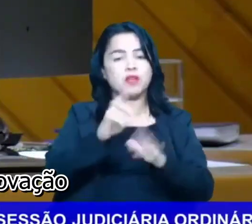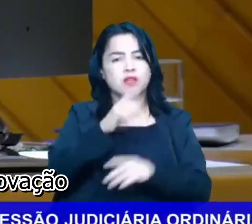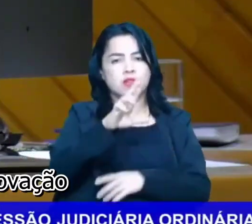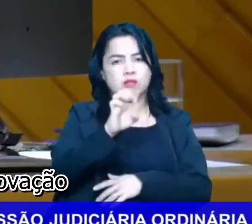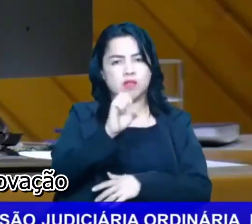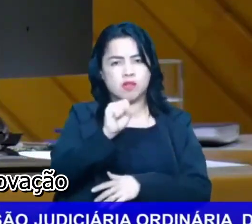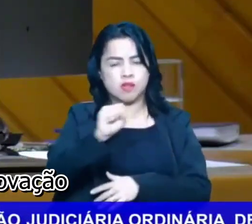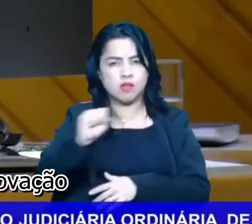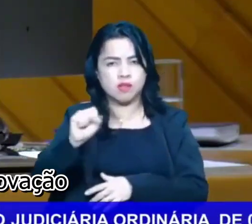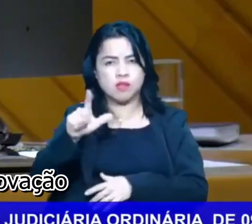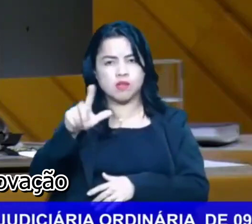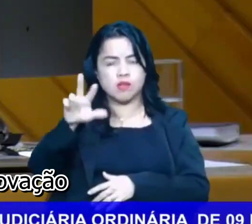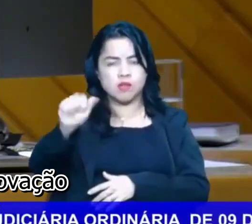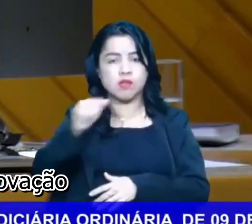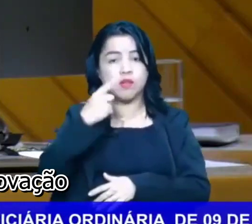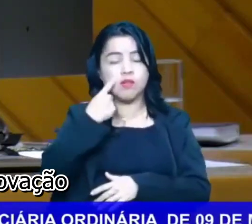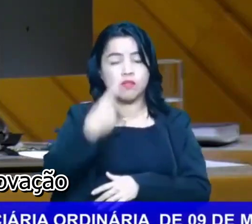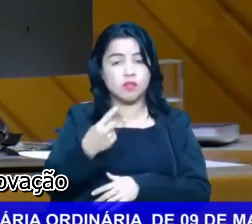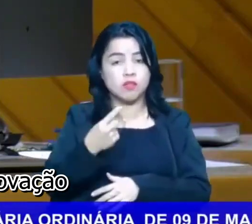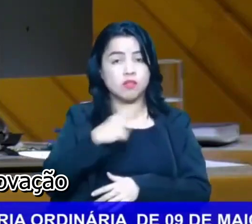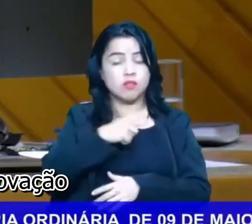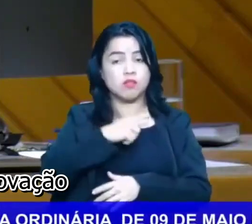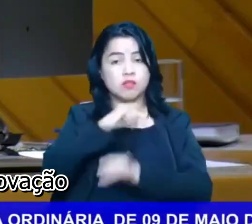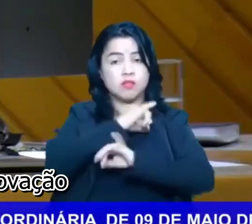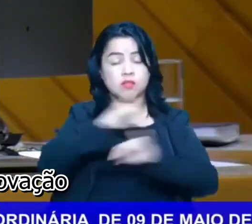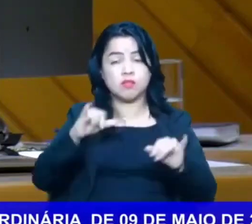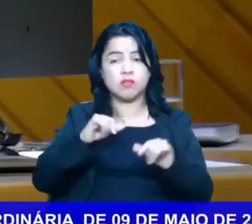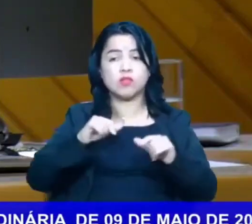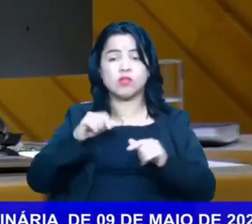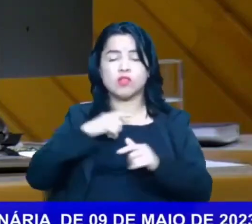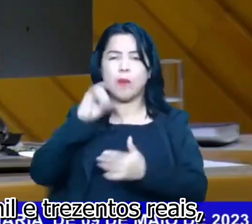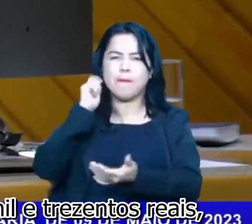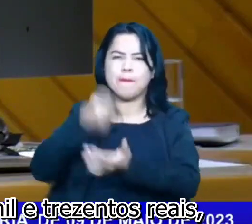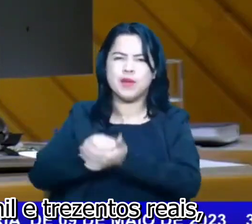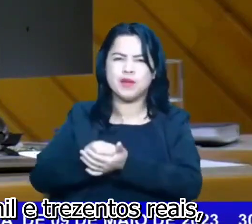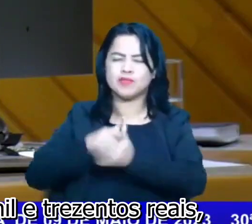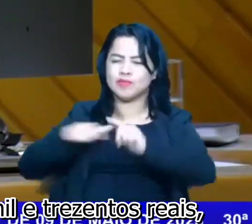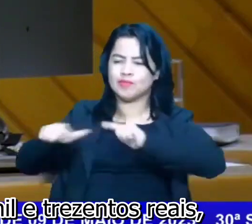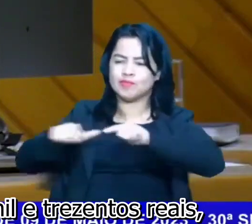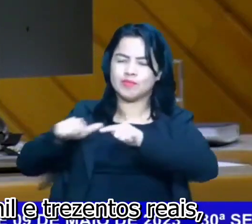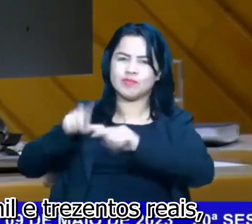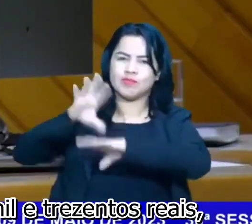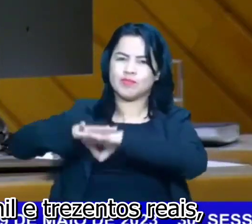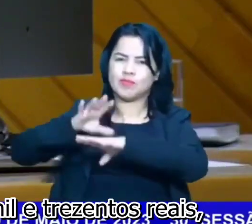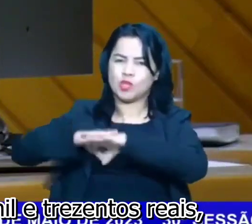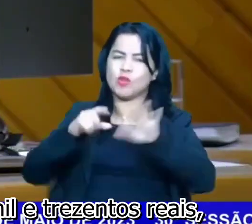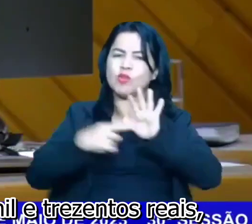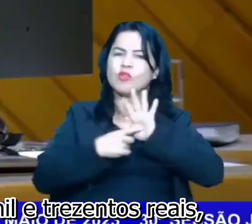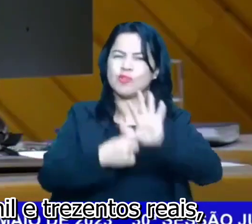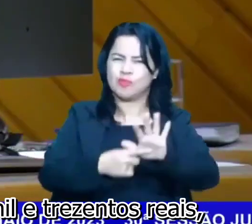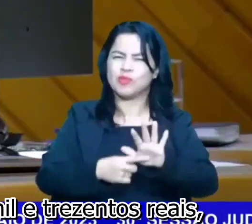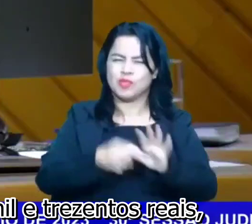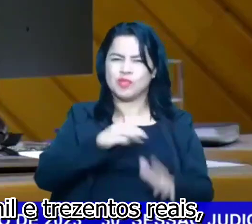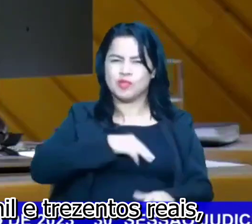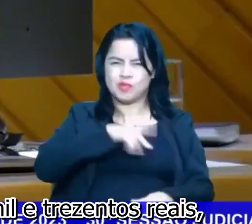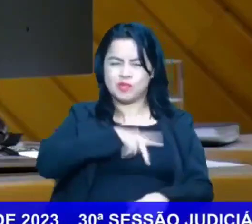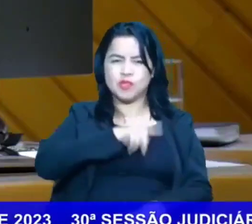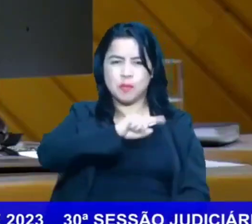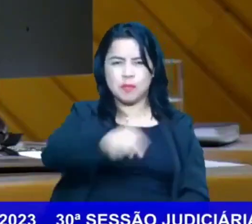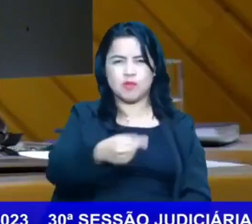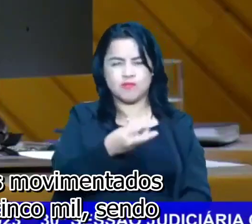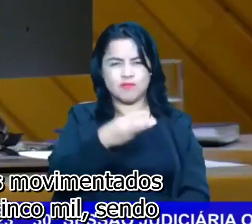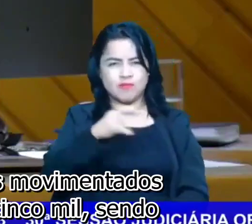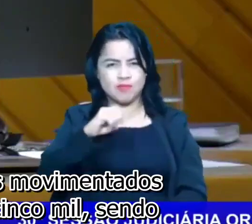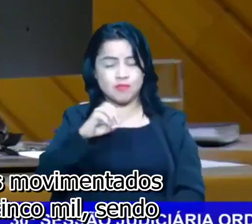à ausência de comprovação do pagamento de serviços contábeis, que foi pontuado pelo Ministério Público, da quantia de R$